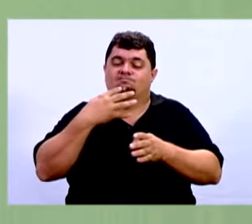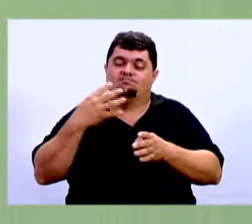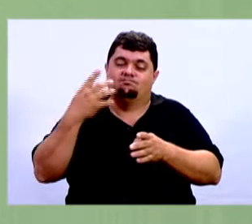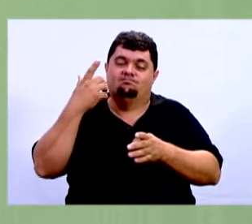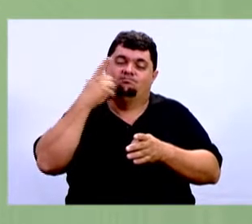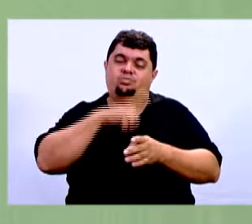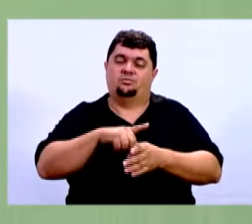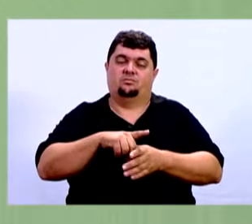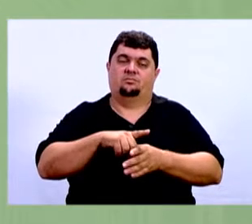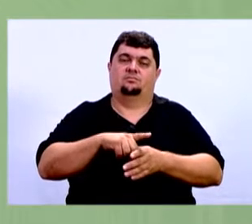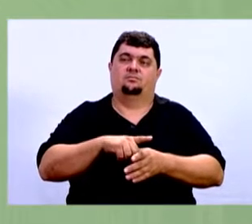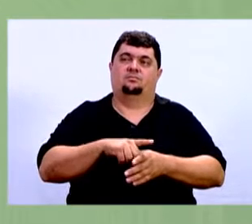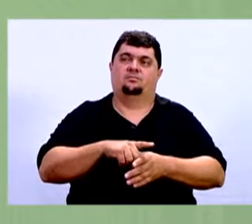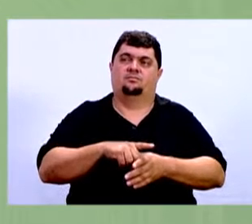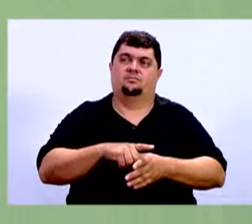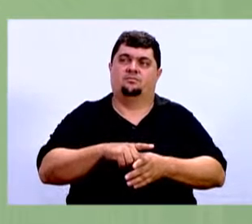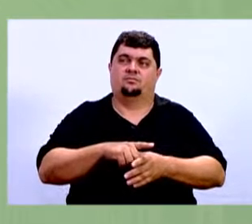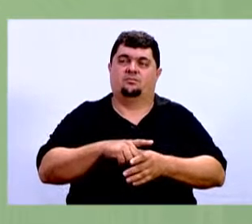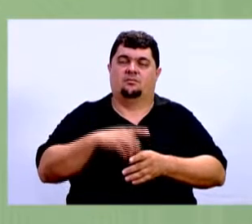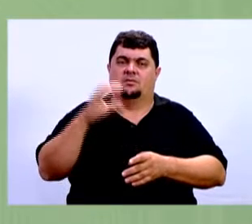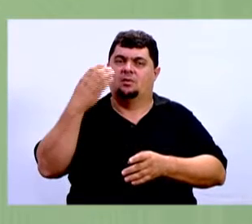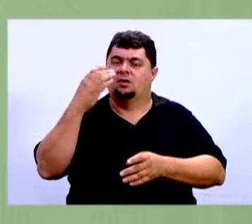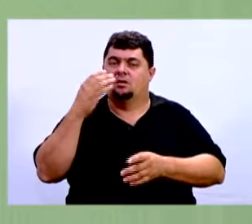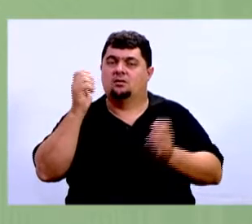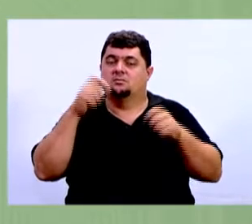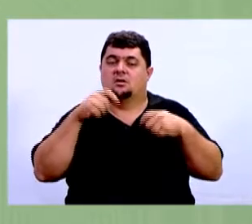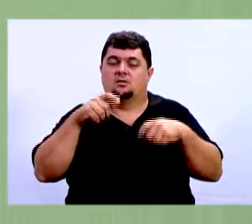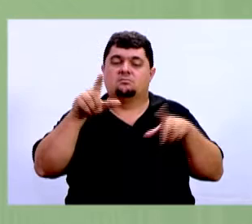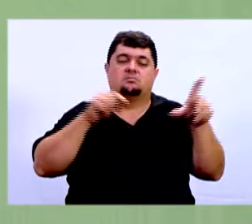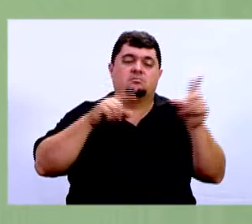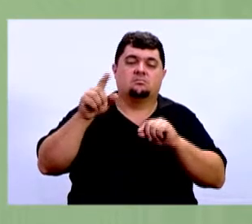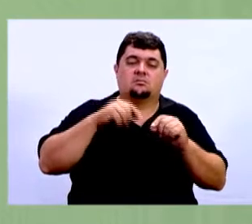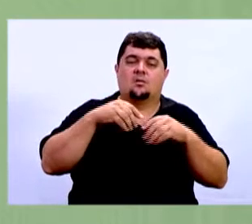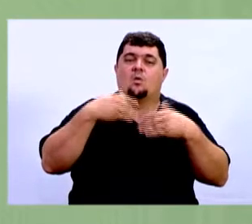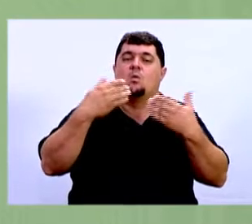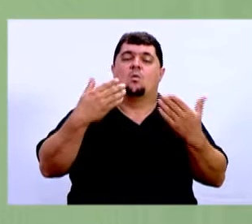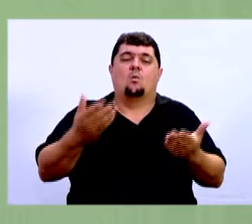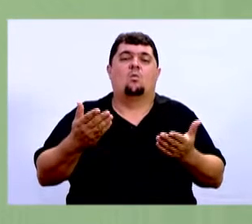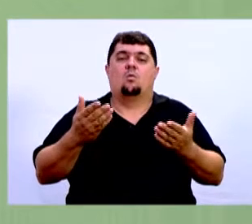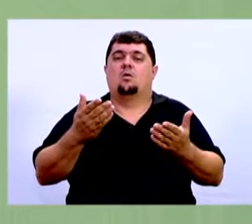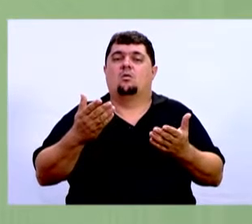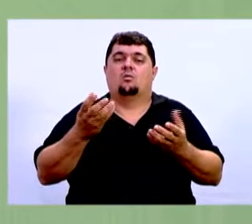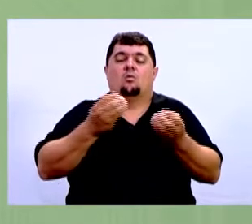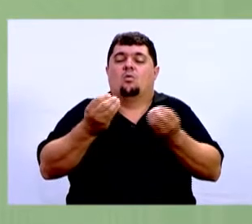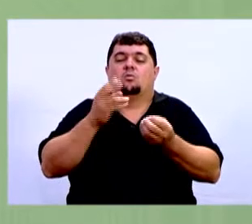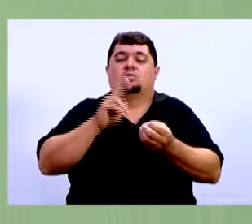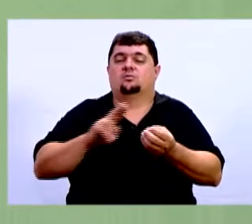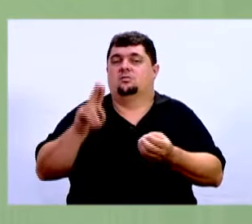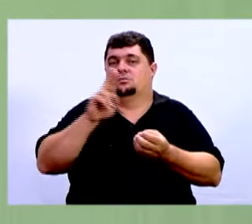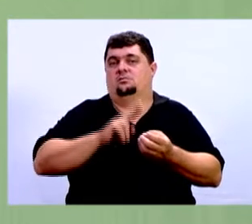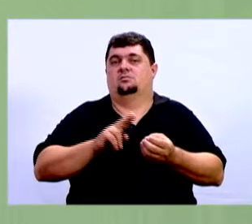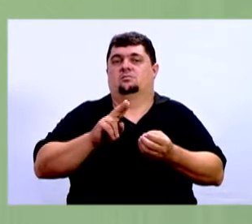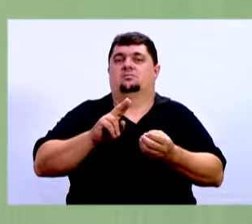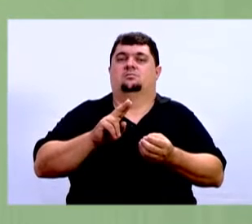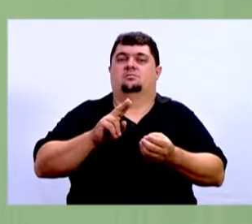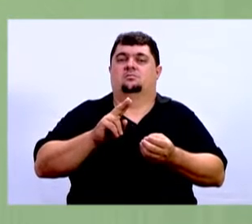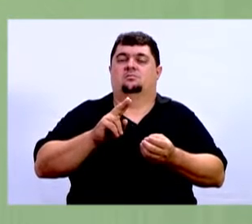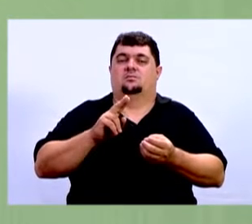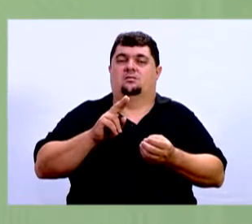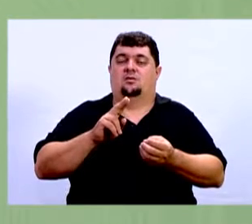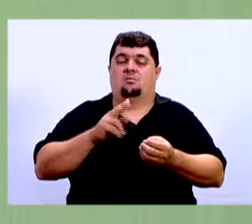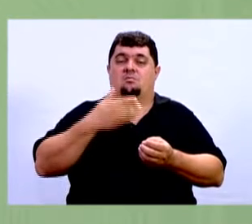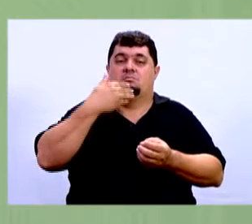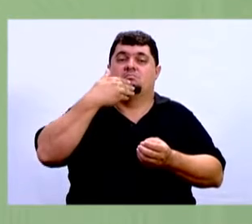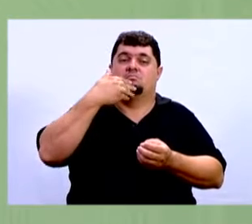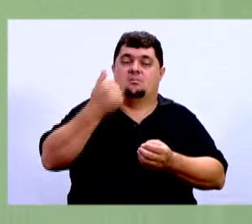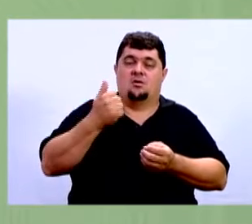chegar à ciência. E para chegar a essa ciência, a gente vai precisar de definir, então, quais serão esses instrumentos. E o instrumento ideal